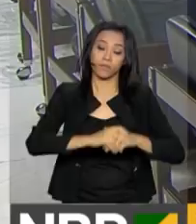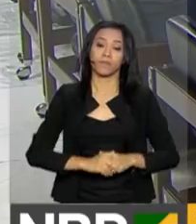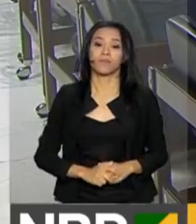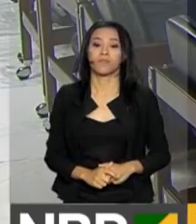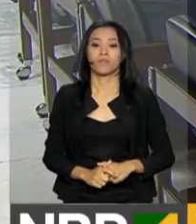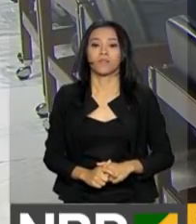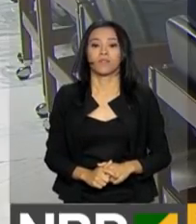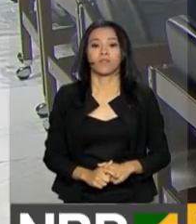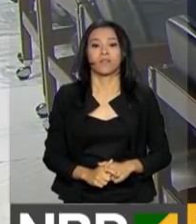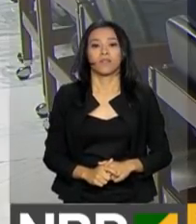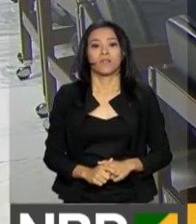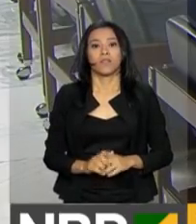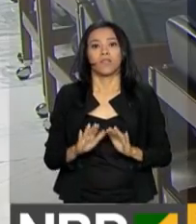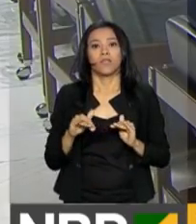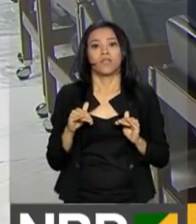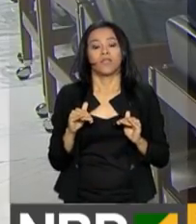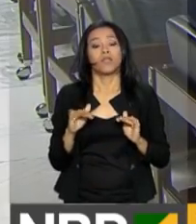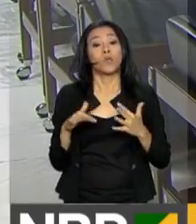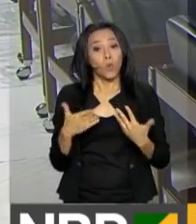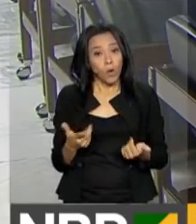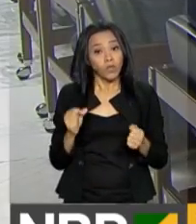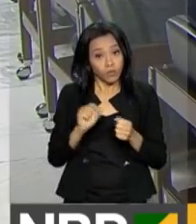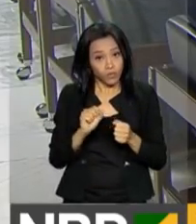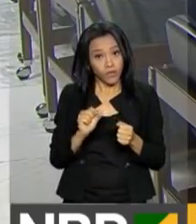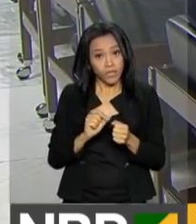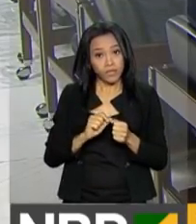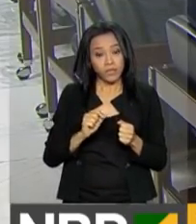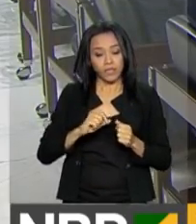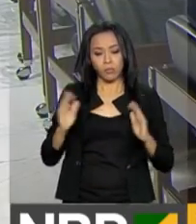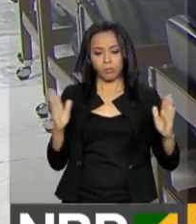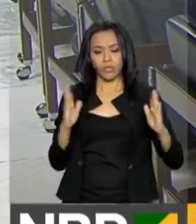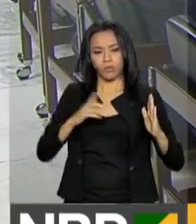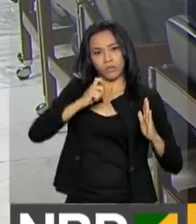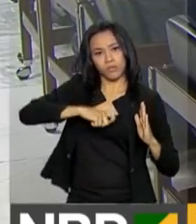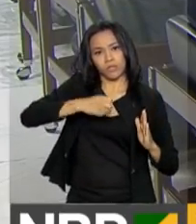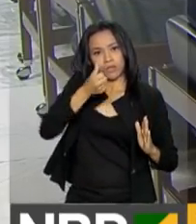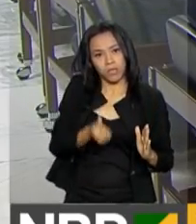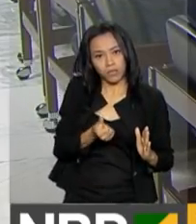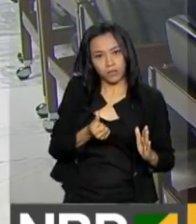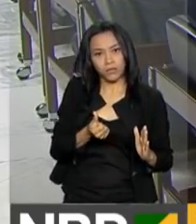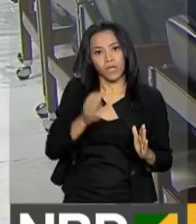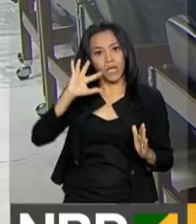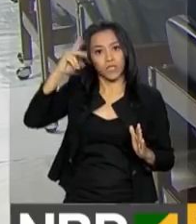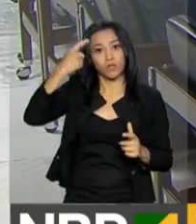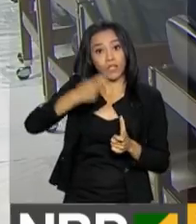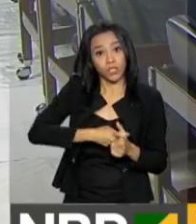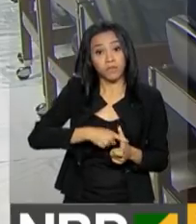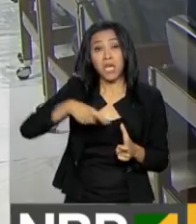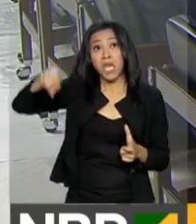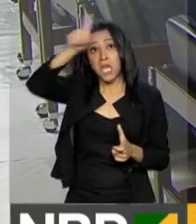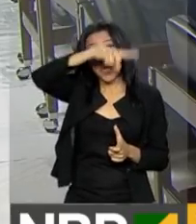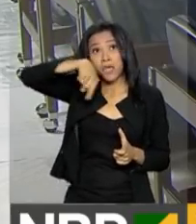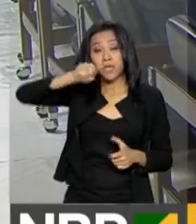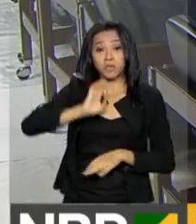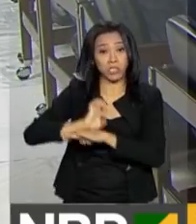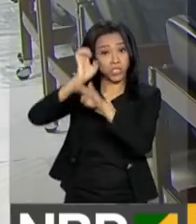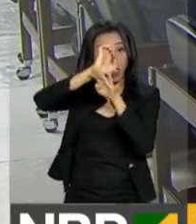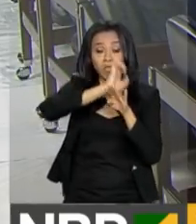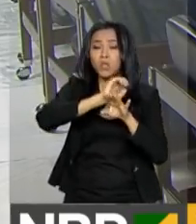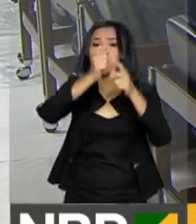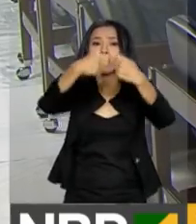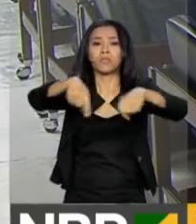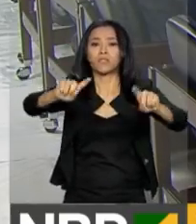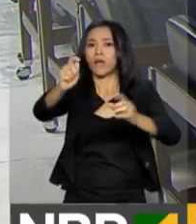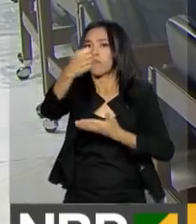e ao fazê lo logo nos primeiros seis meses os estados nada precisarão pagar para a